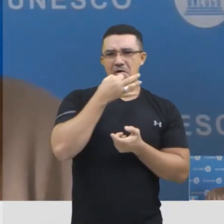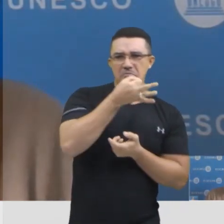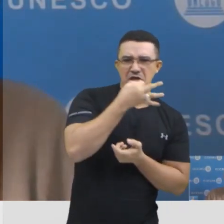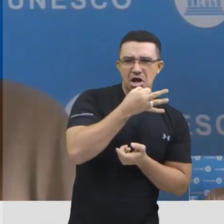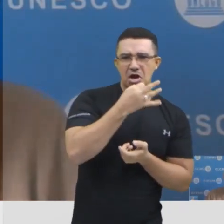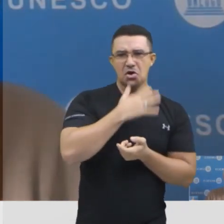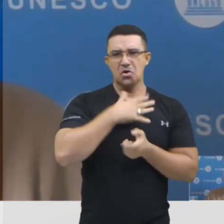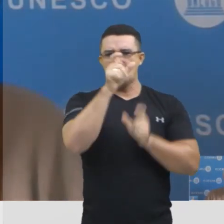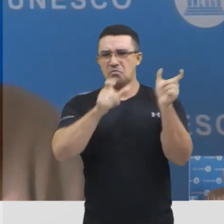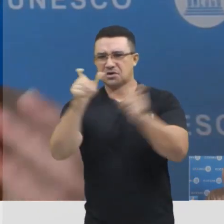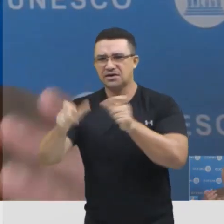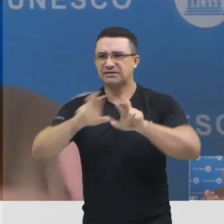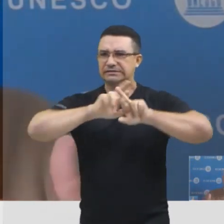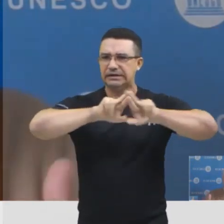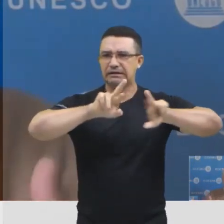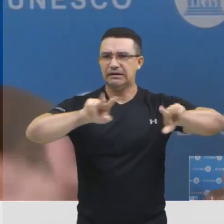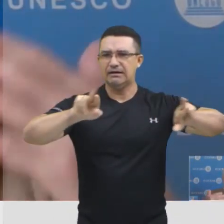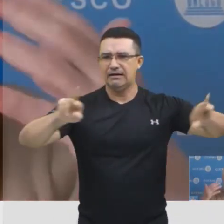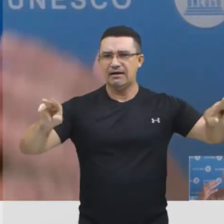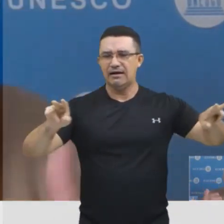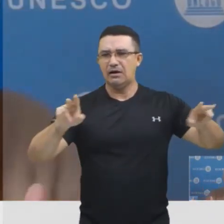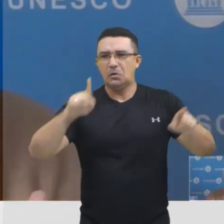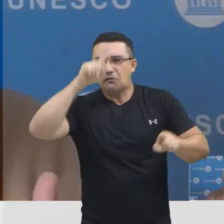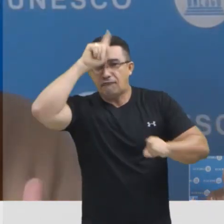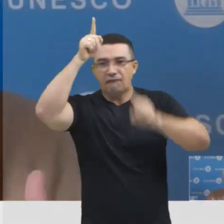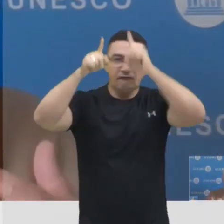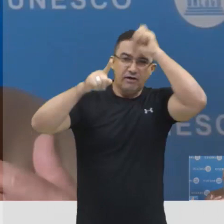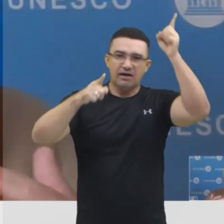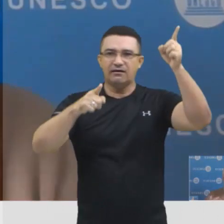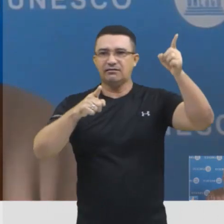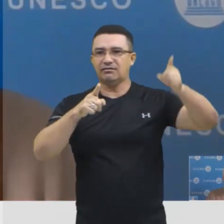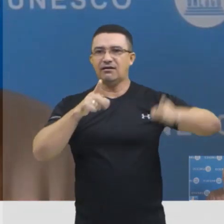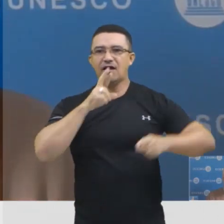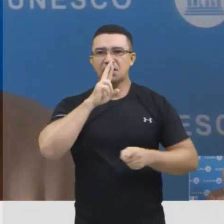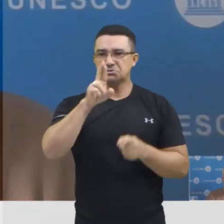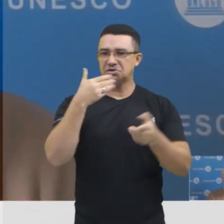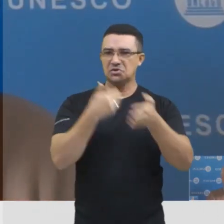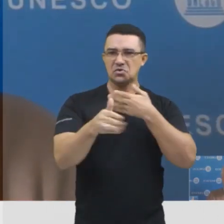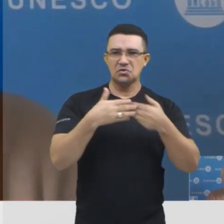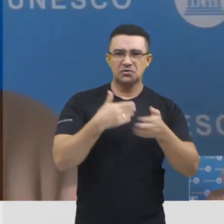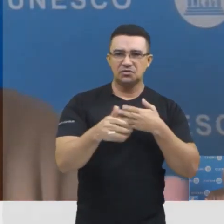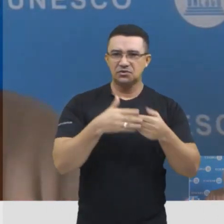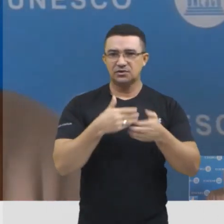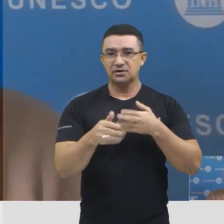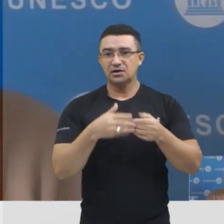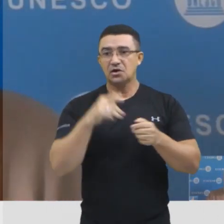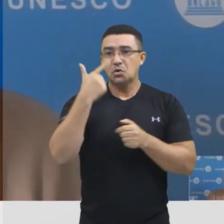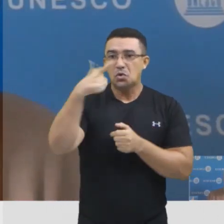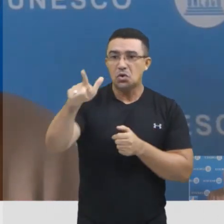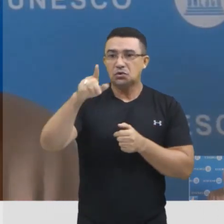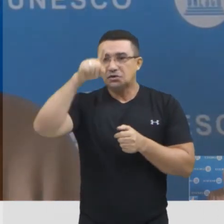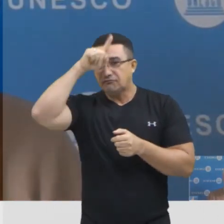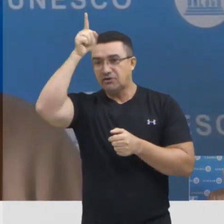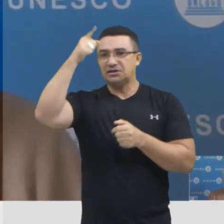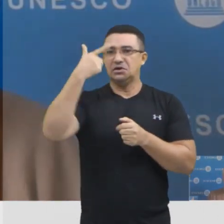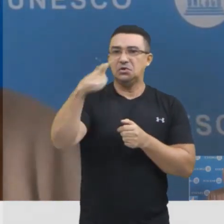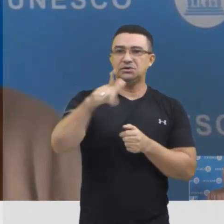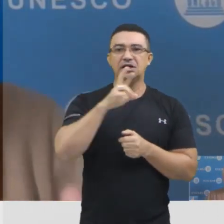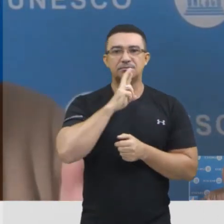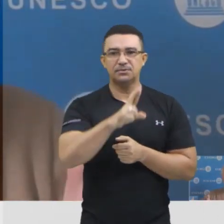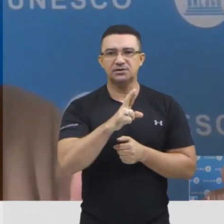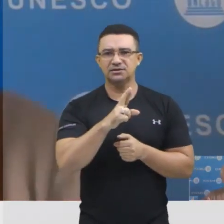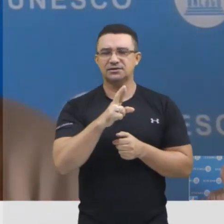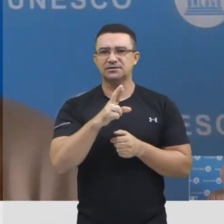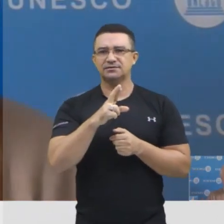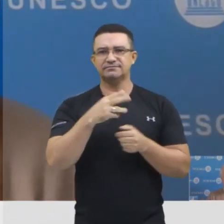tem uma opinião, eu invento que isto é uma coisa qualquer conspirativa, o outro inventa outra coisa